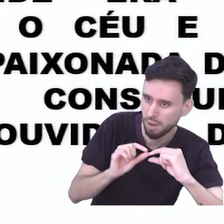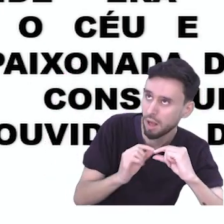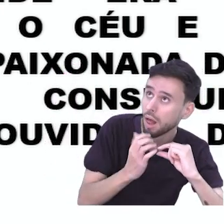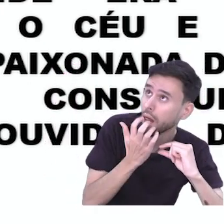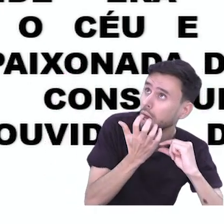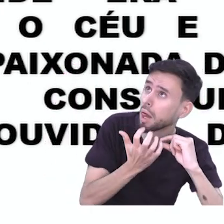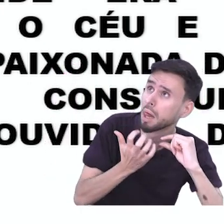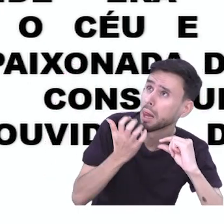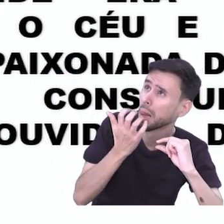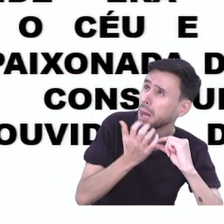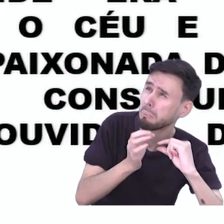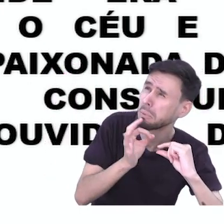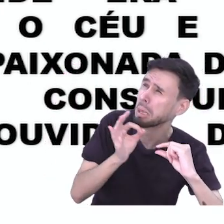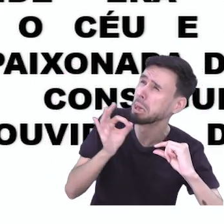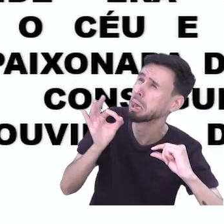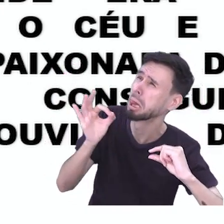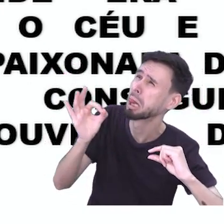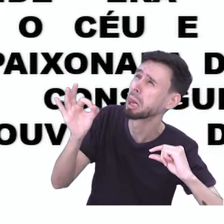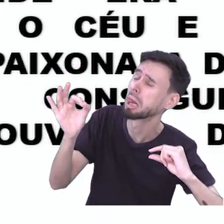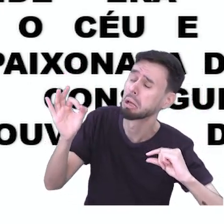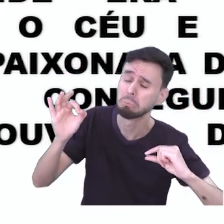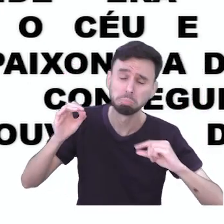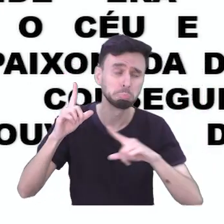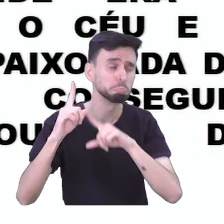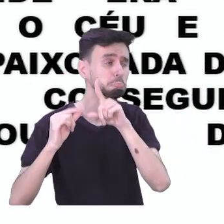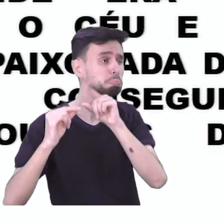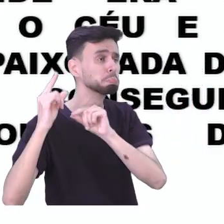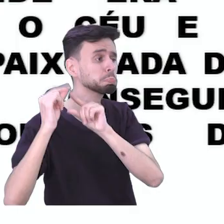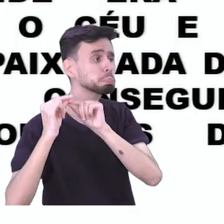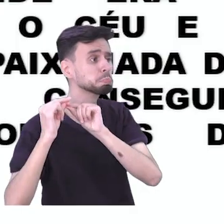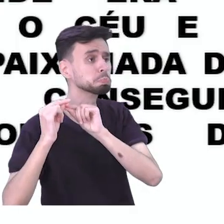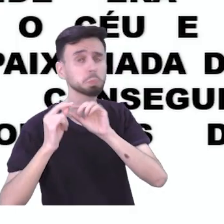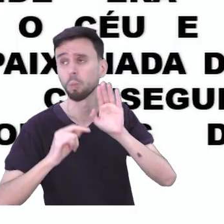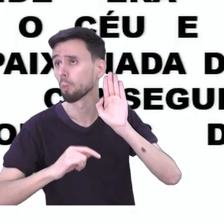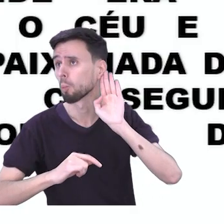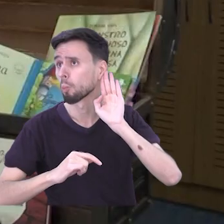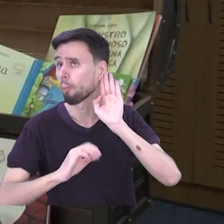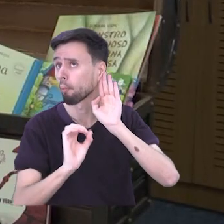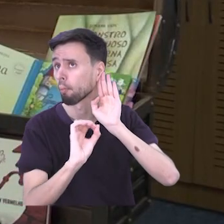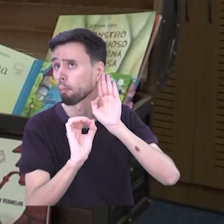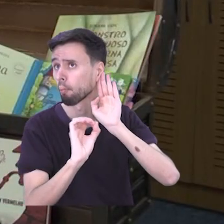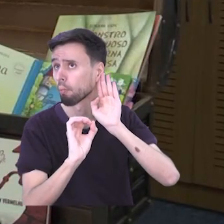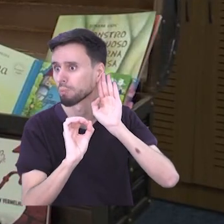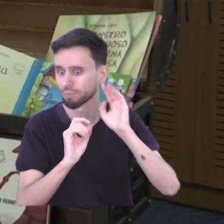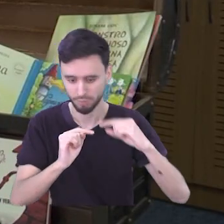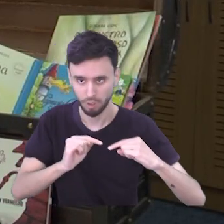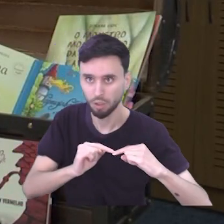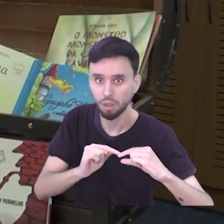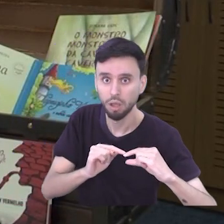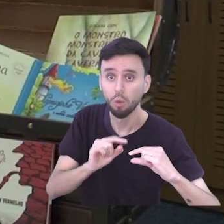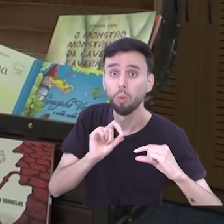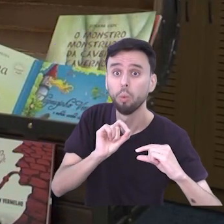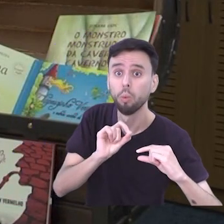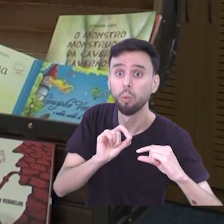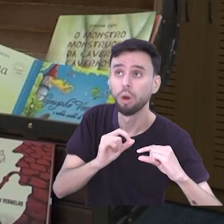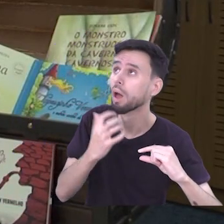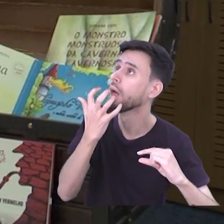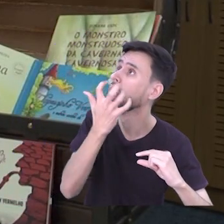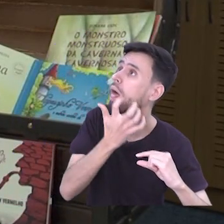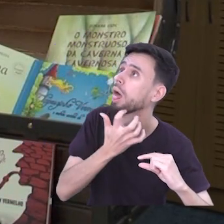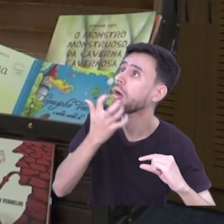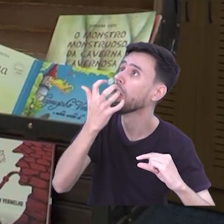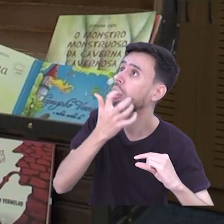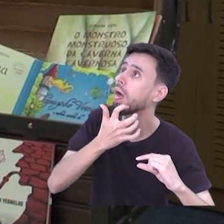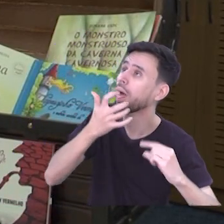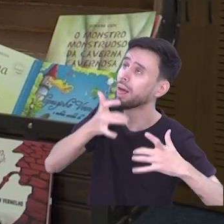apaixonada do grãozinho não conseguia alcançar os ouvidos da estrelinha. Gente, o que o Ari mais queria? Era o quê? Isso